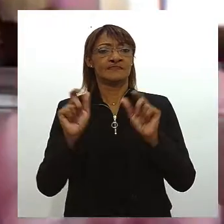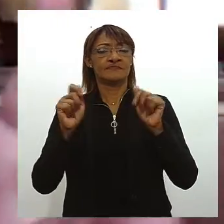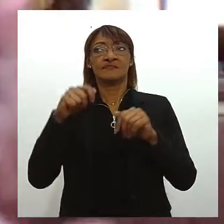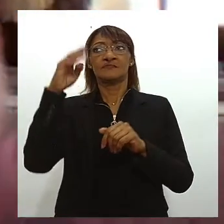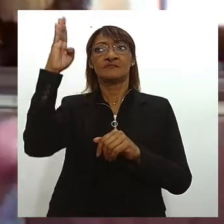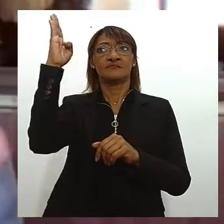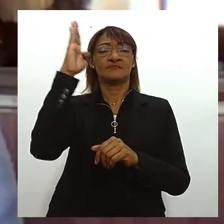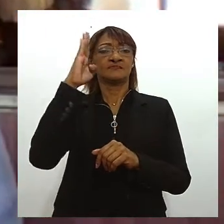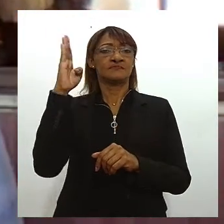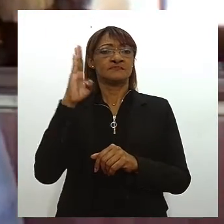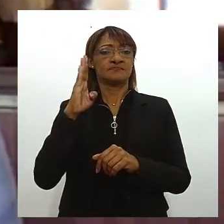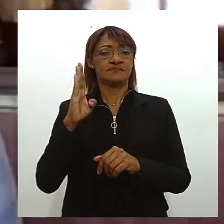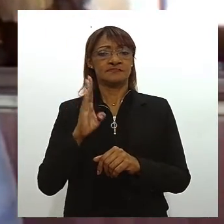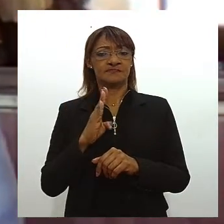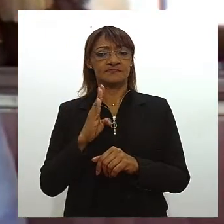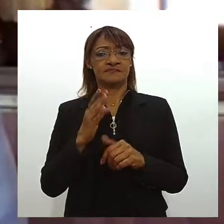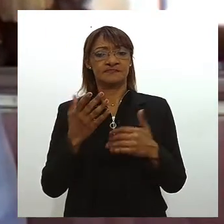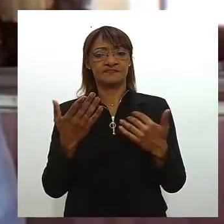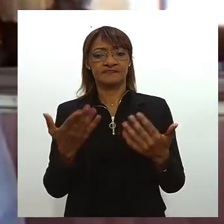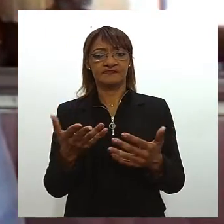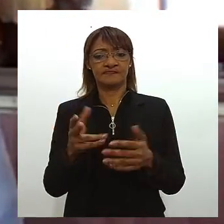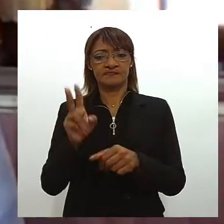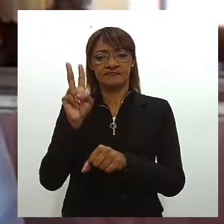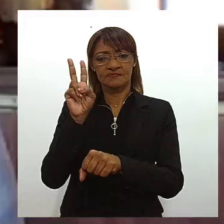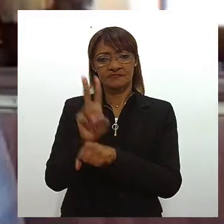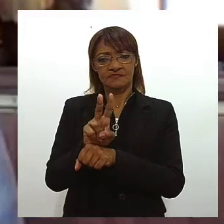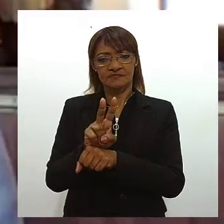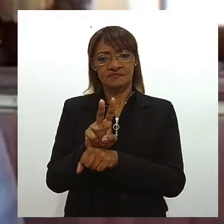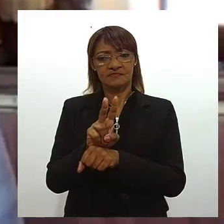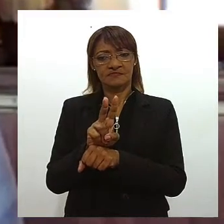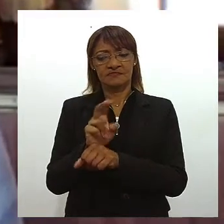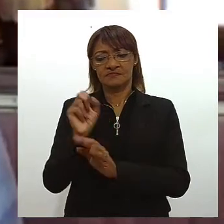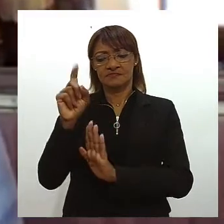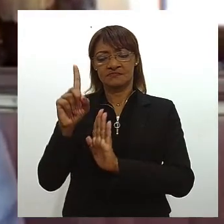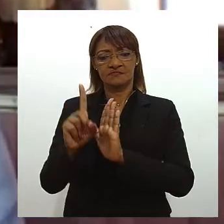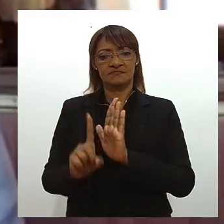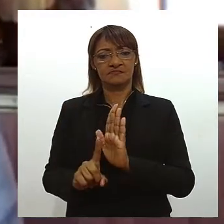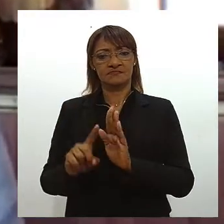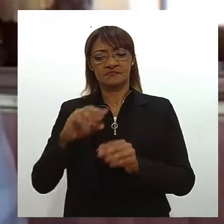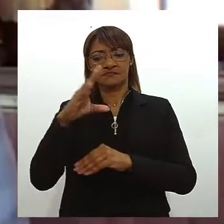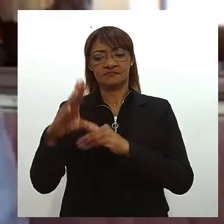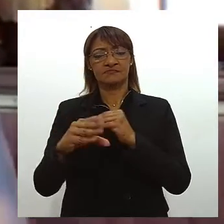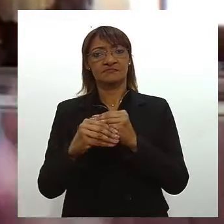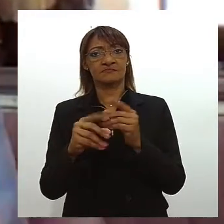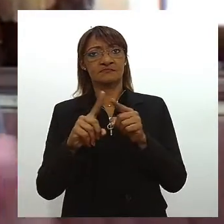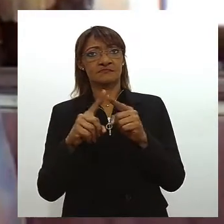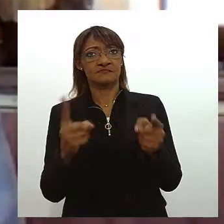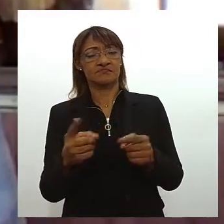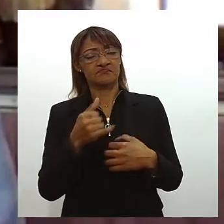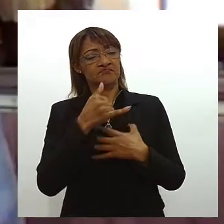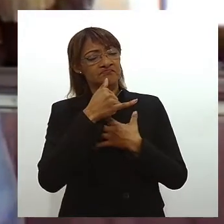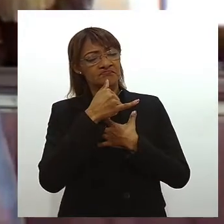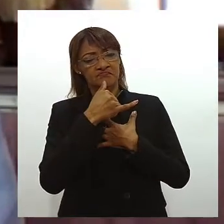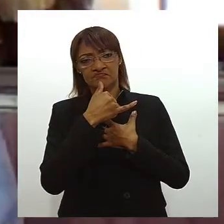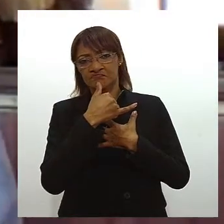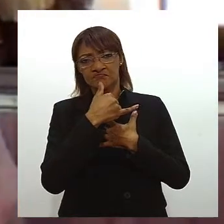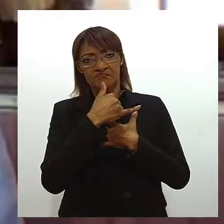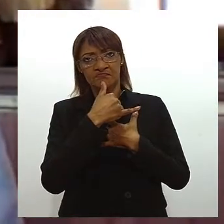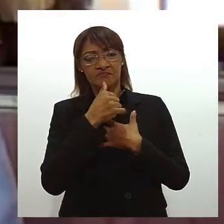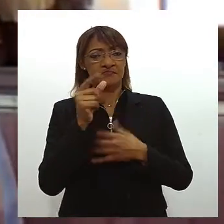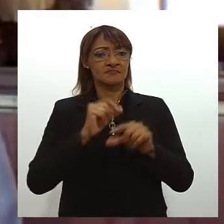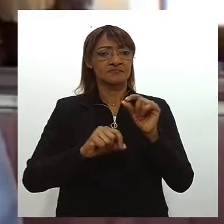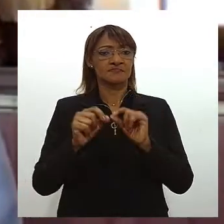de uma rede protetiva para que esses direitos fossem implementados. Infelizmente, o que temos a colocar é que ainda